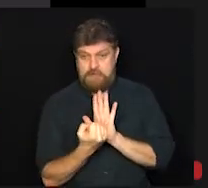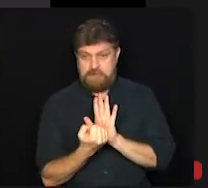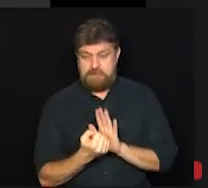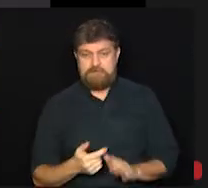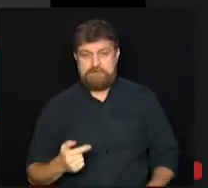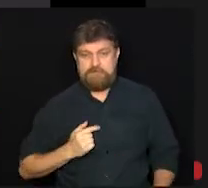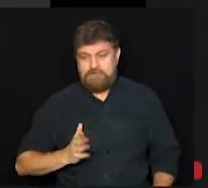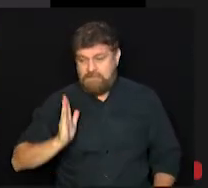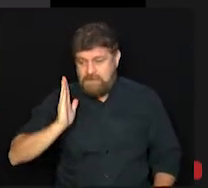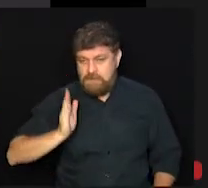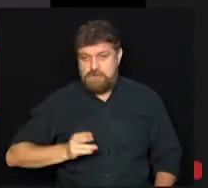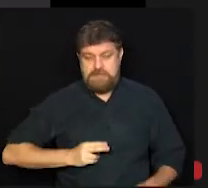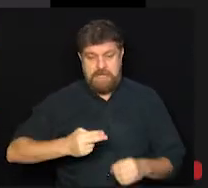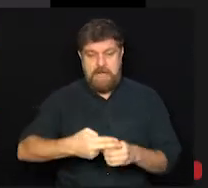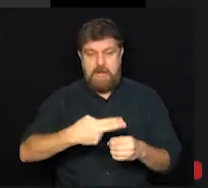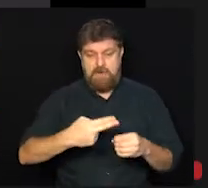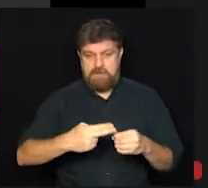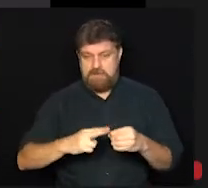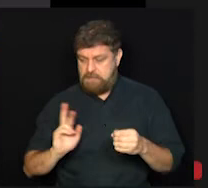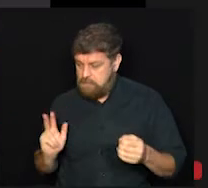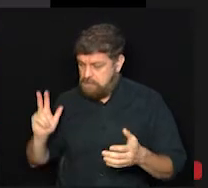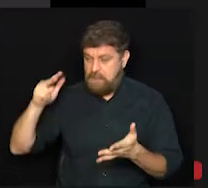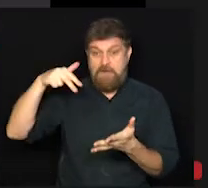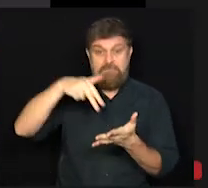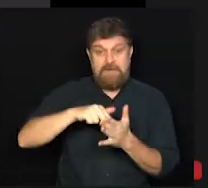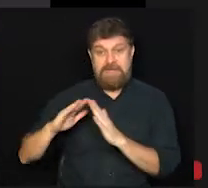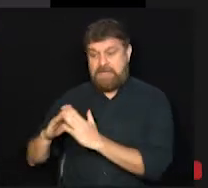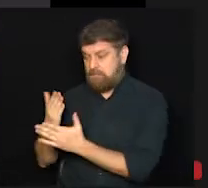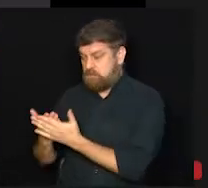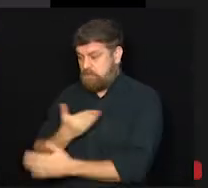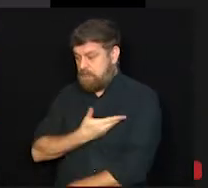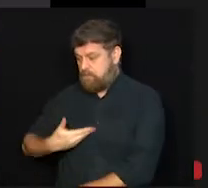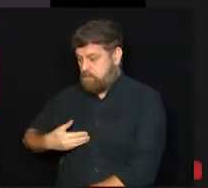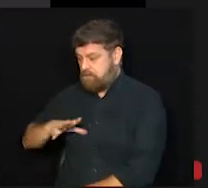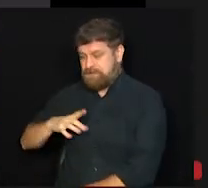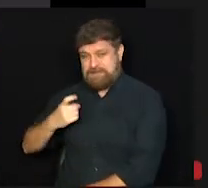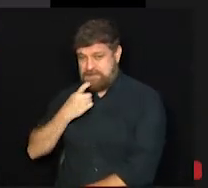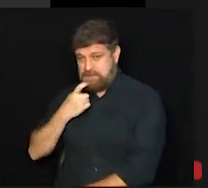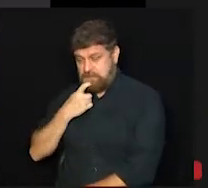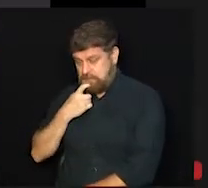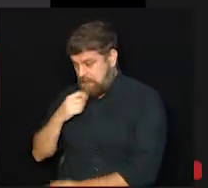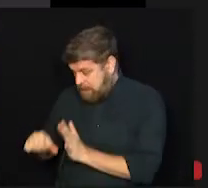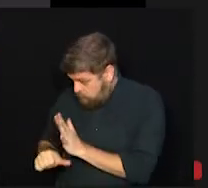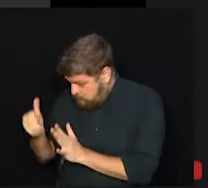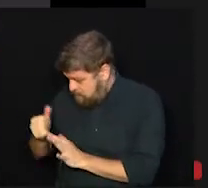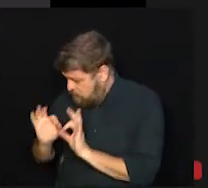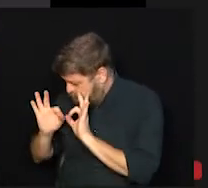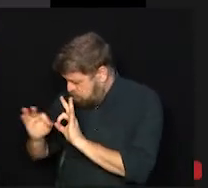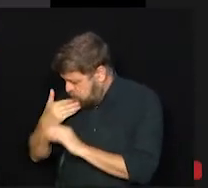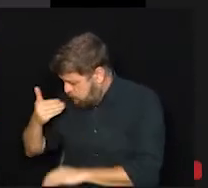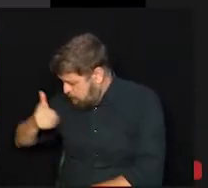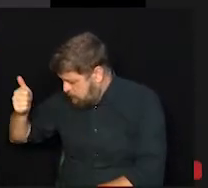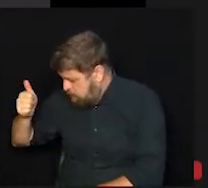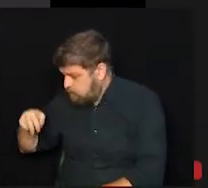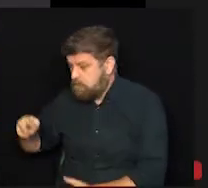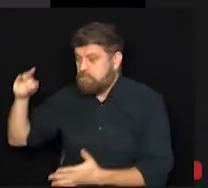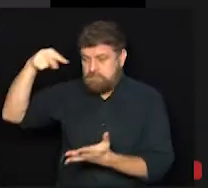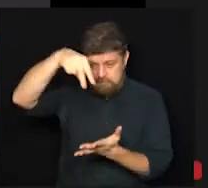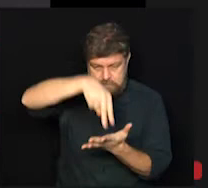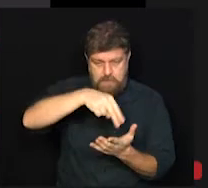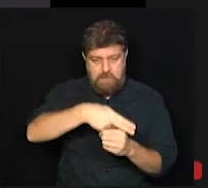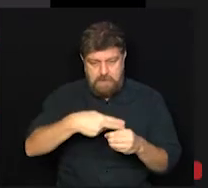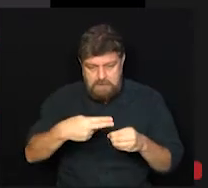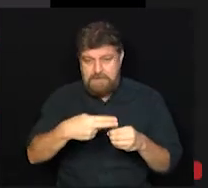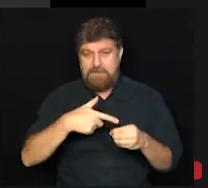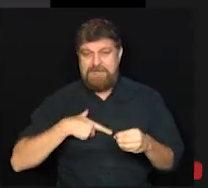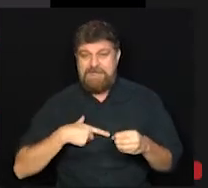ele já entrou na Unicamp por mérito, ele vem de escola pública de Campinas, e ele entra por mérito. Baseado no seu mérito, na sua nota,